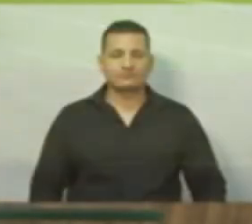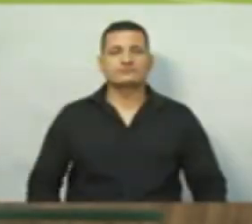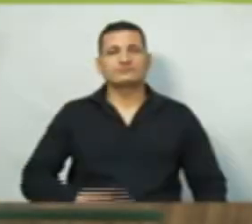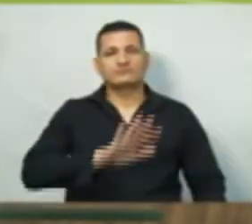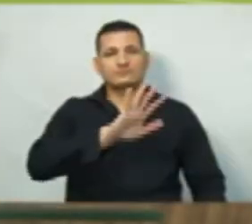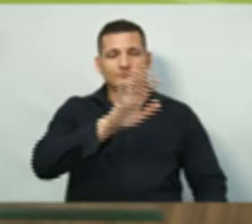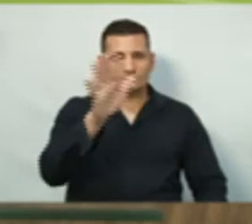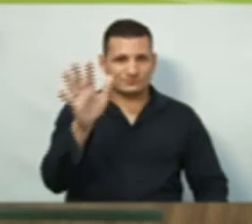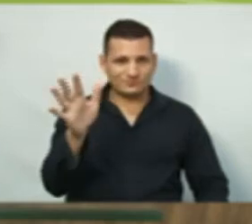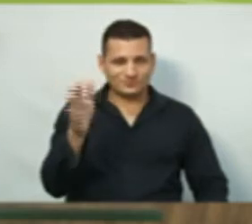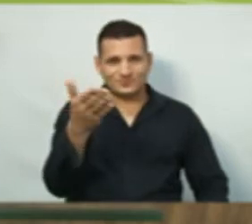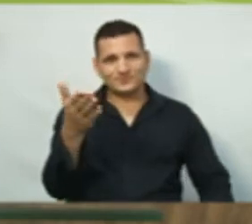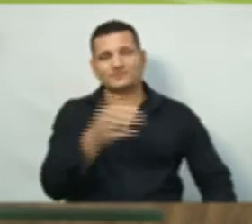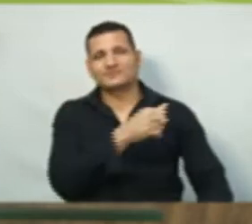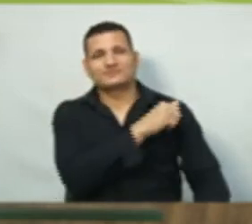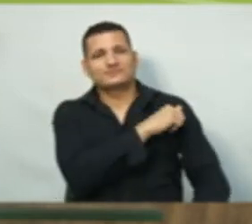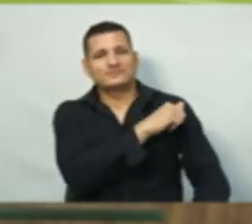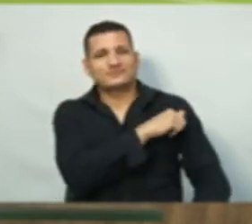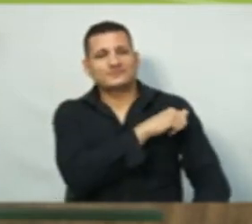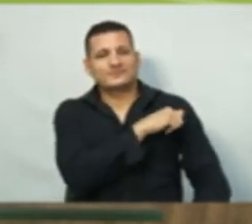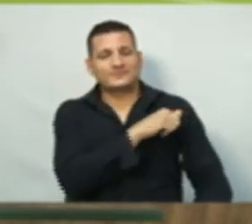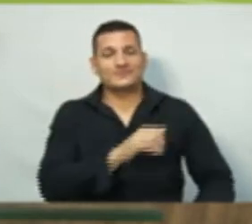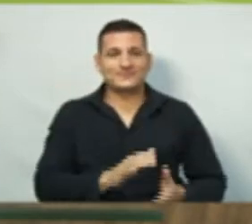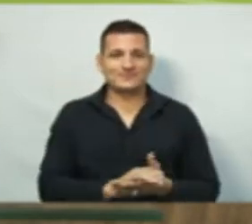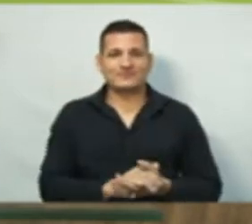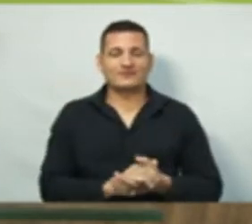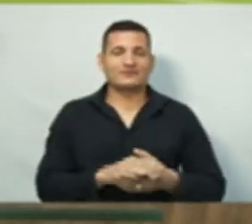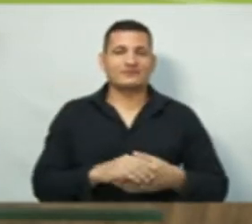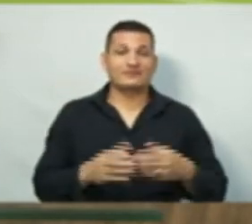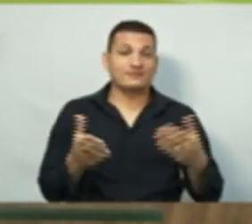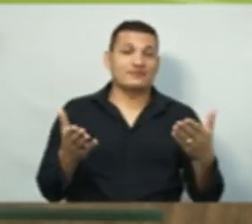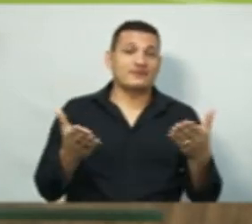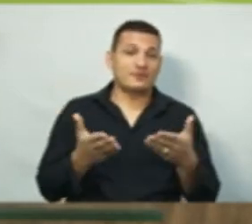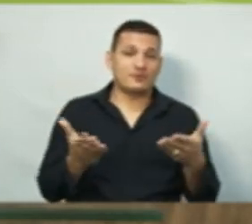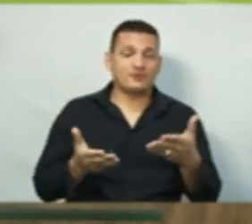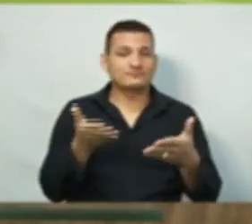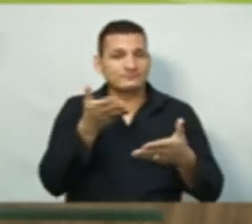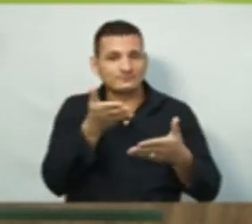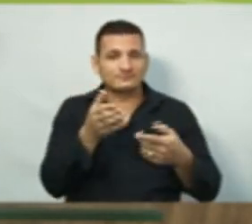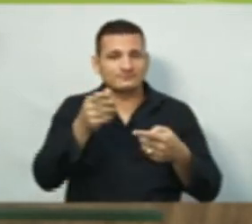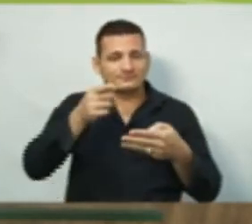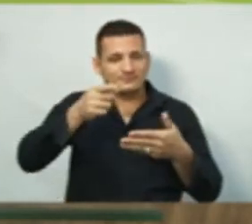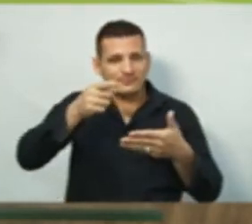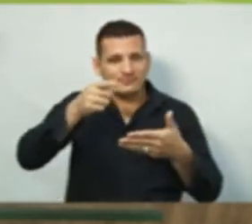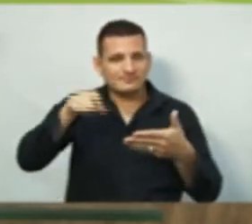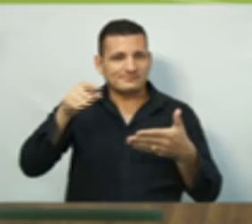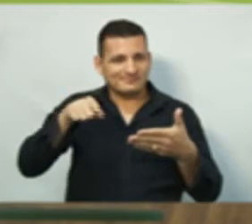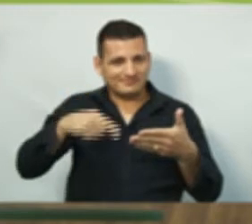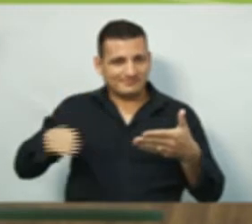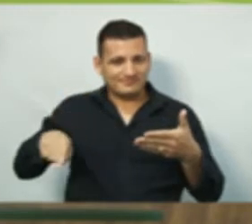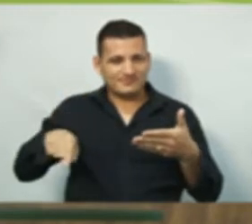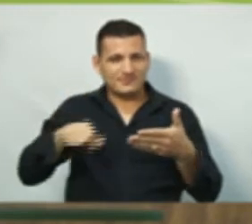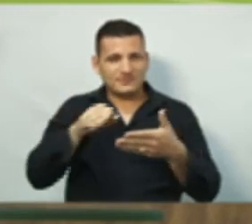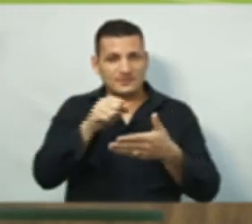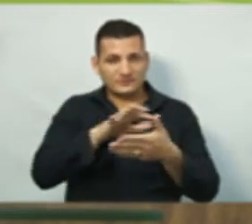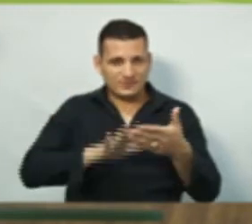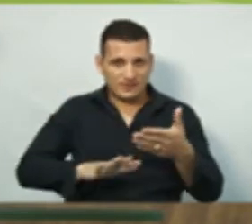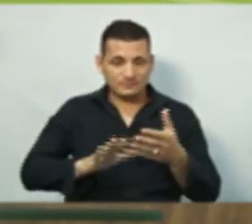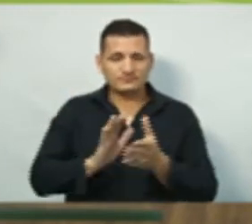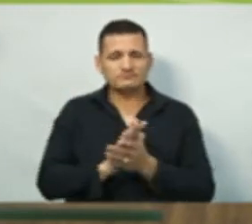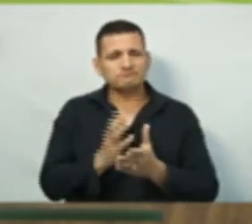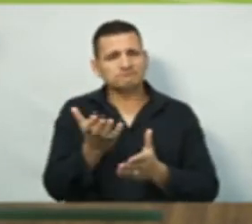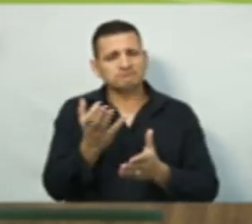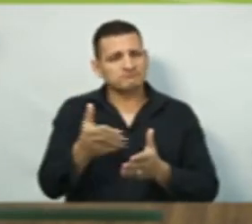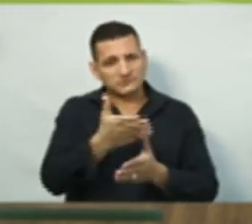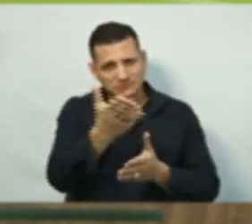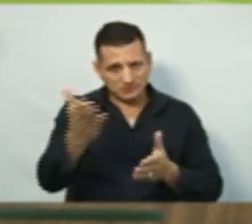Olá, alunos! Estamos aqui agora para fazer a correção da atividade de sala. Gostaria da participação dos senhores aqui. Estou